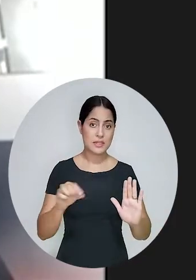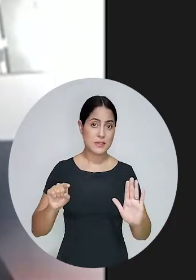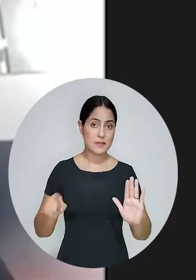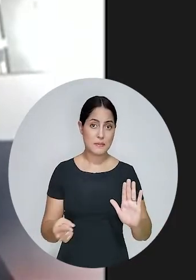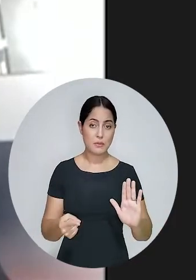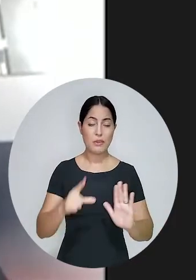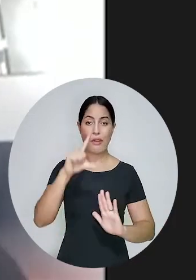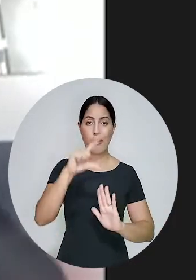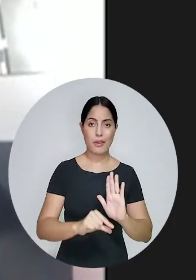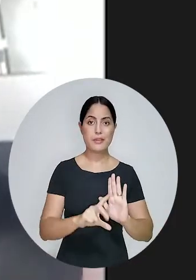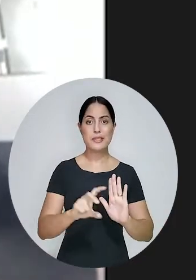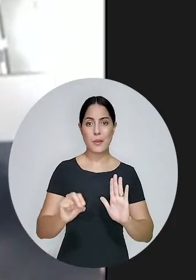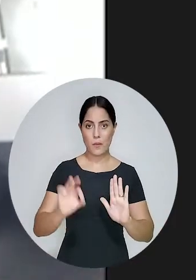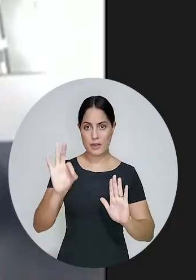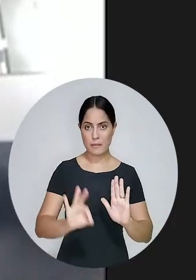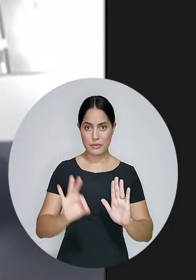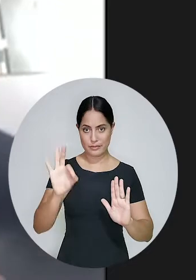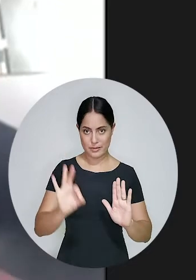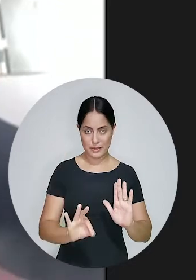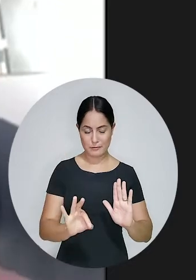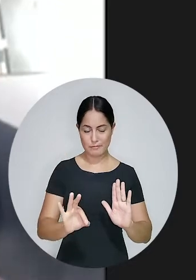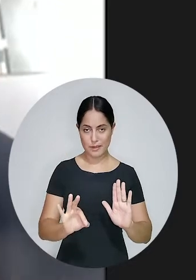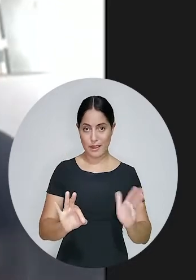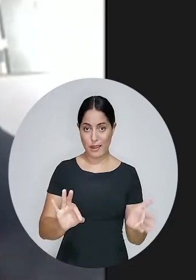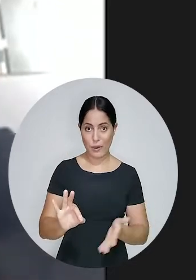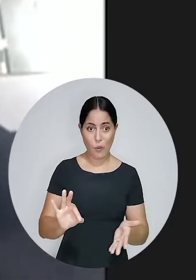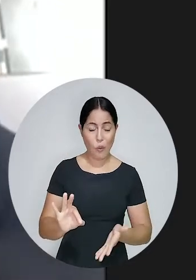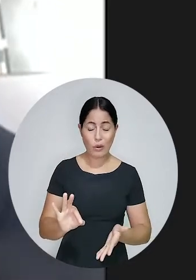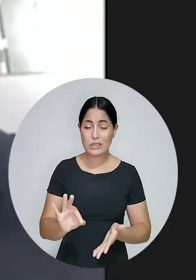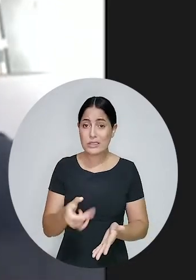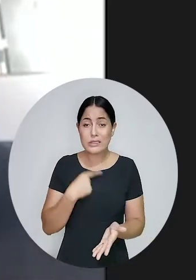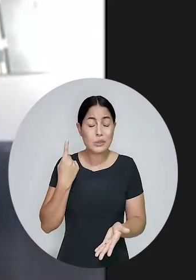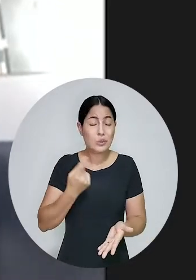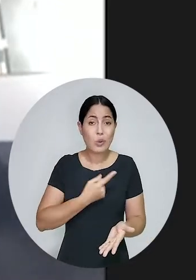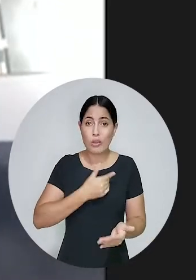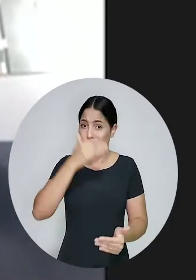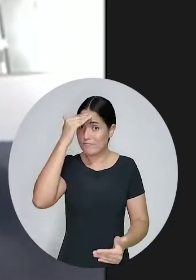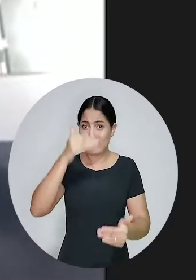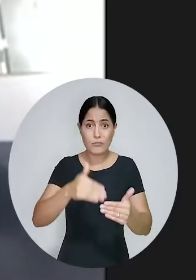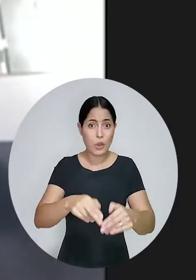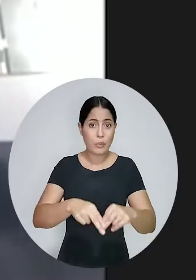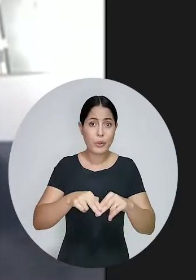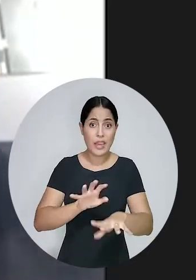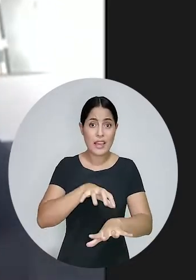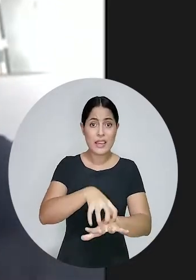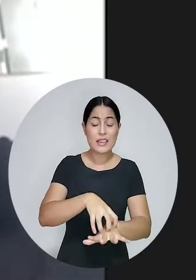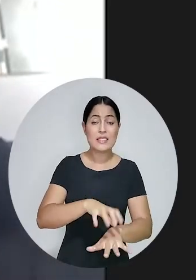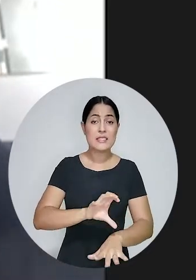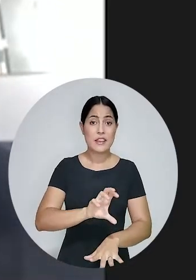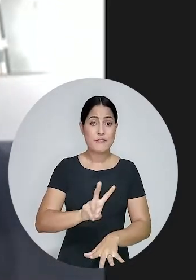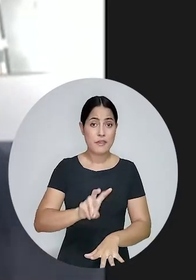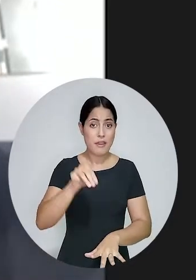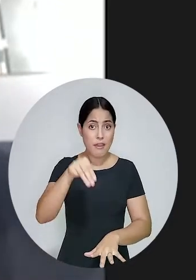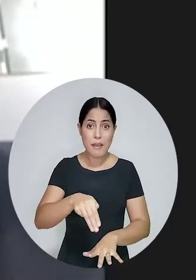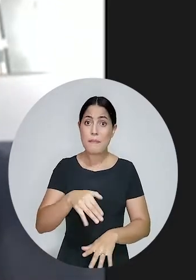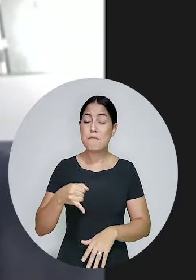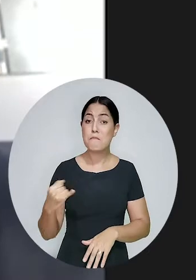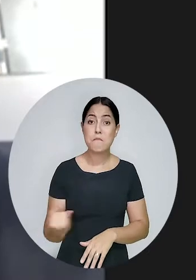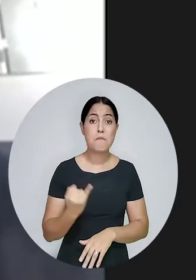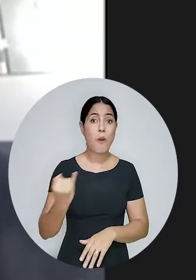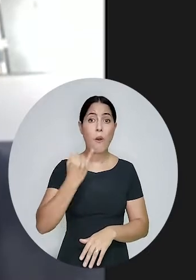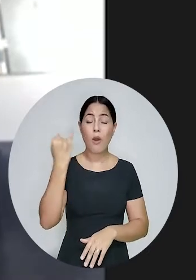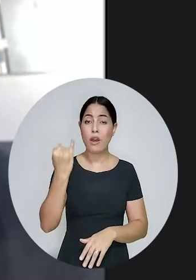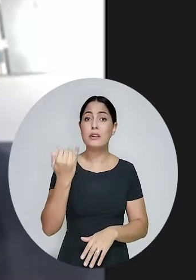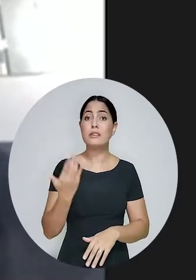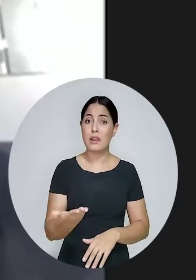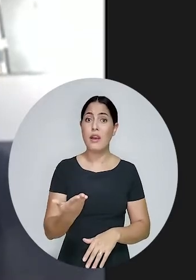700, ou seja, uma redução de mais de 50%, né? O que a gente entende que não faz o menor sentido para um órgão de tamanha relevância que